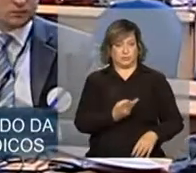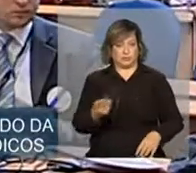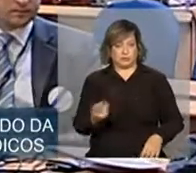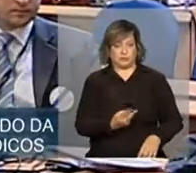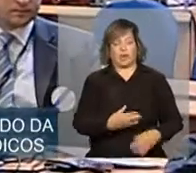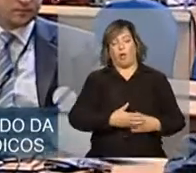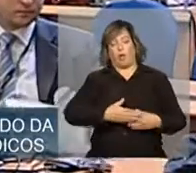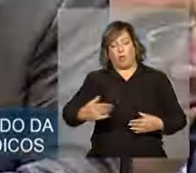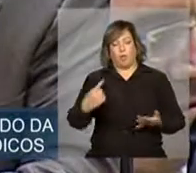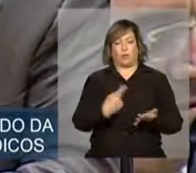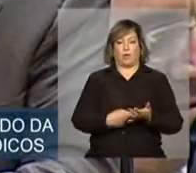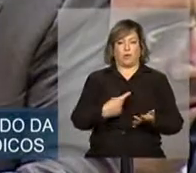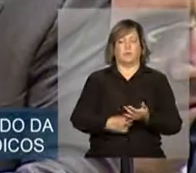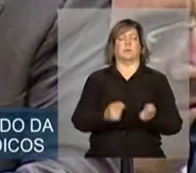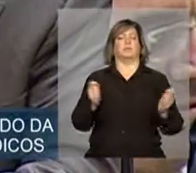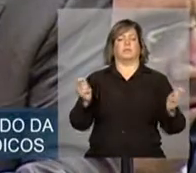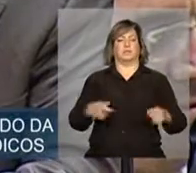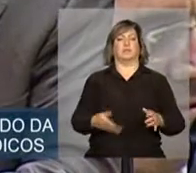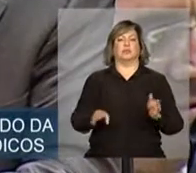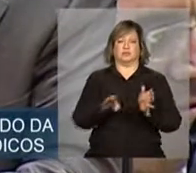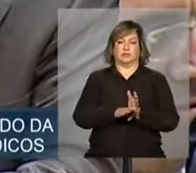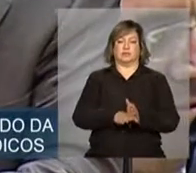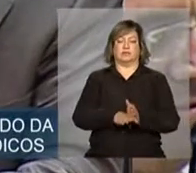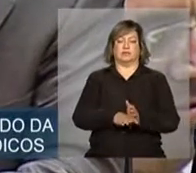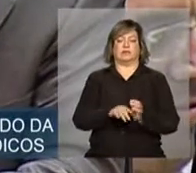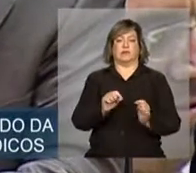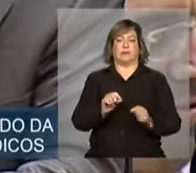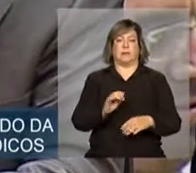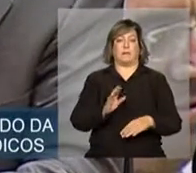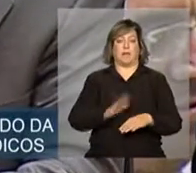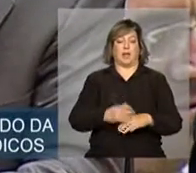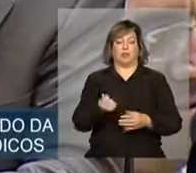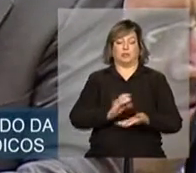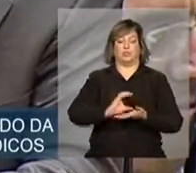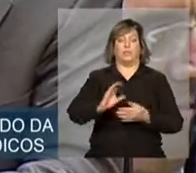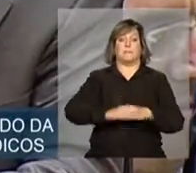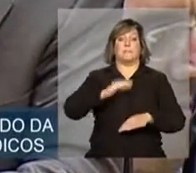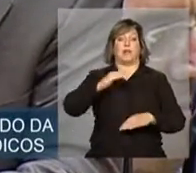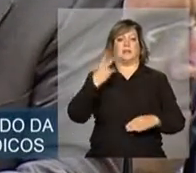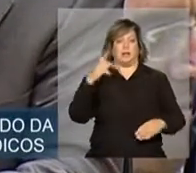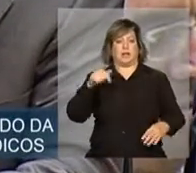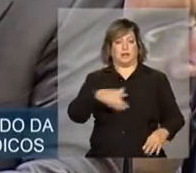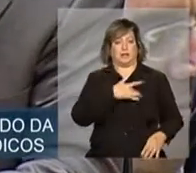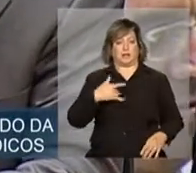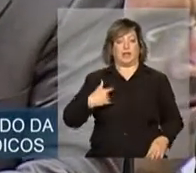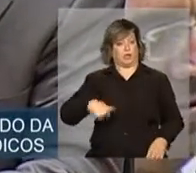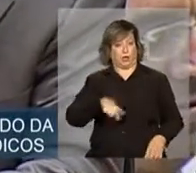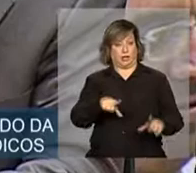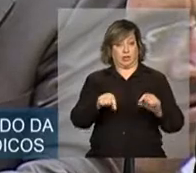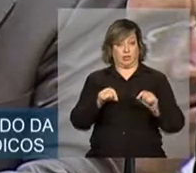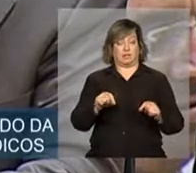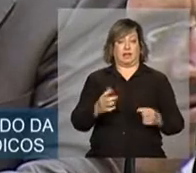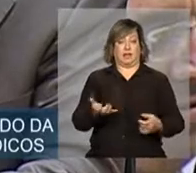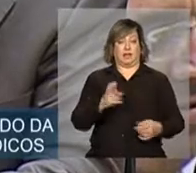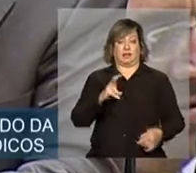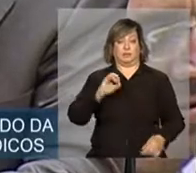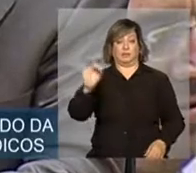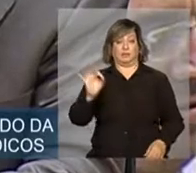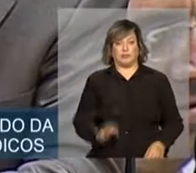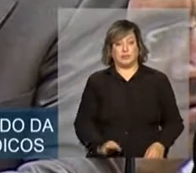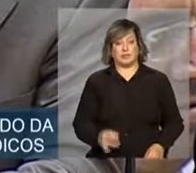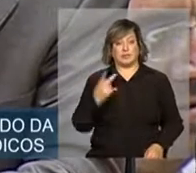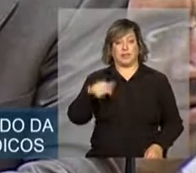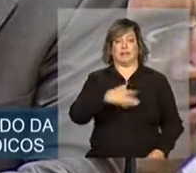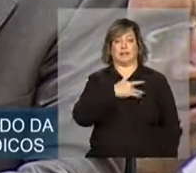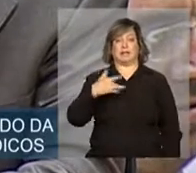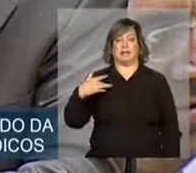do processo de negociação poderá chegar poderemos chegar a mais recursos para as aulas referentes a cinquenta por cento e que esse recurso é um recurso